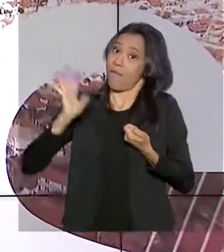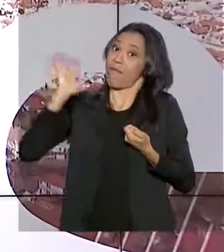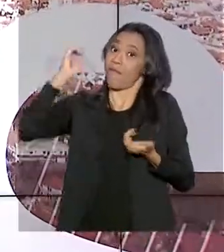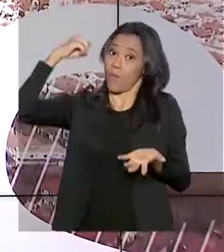mais cara.